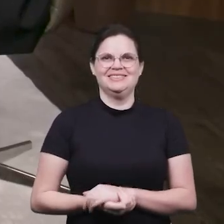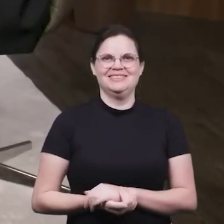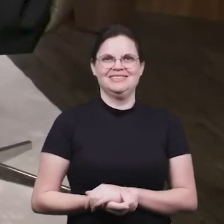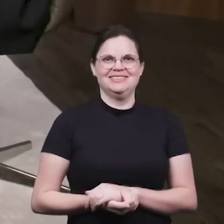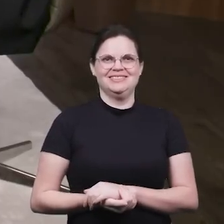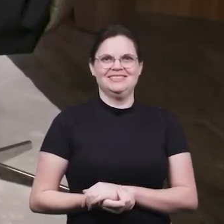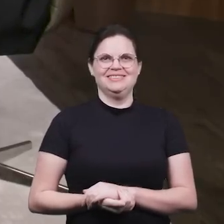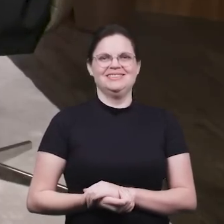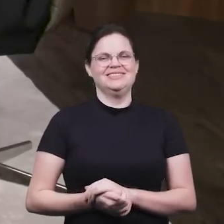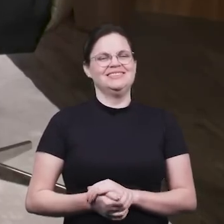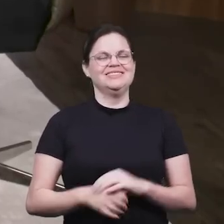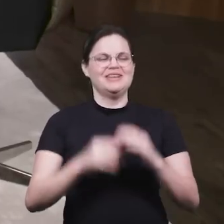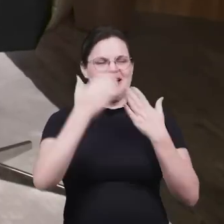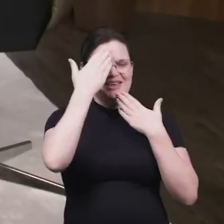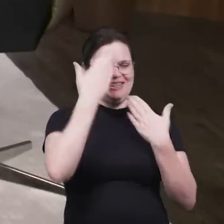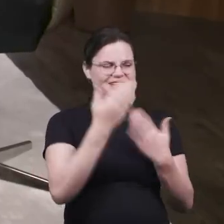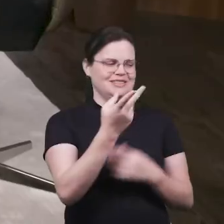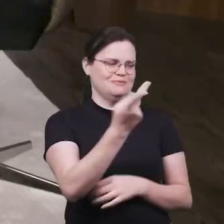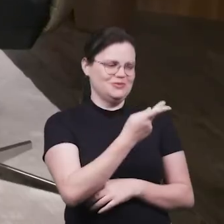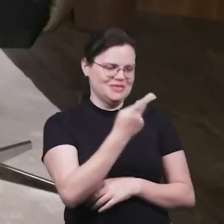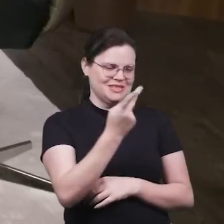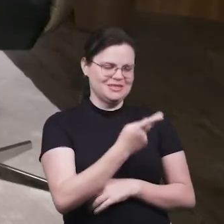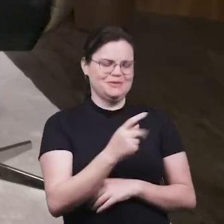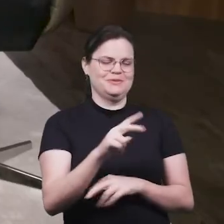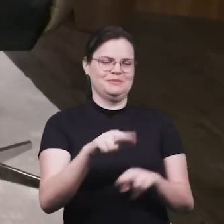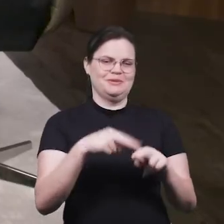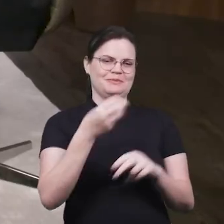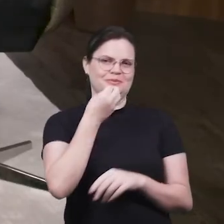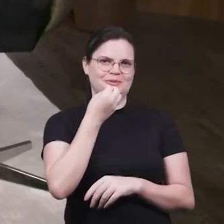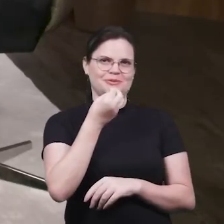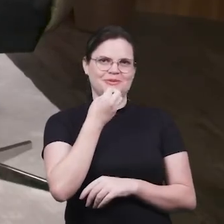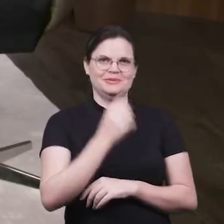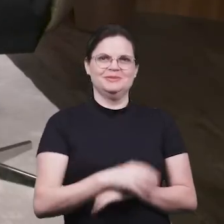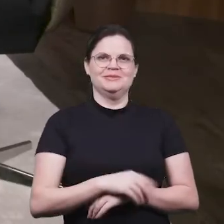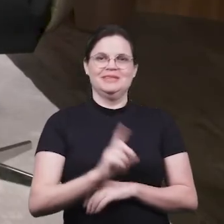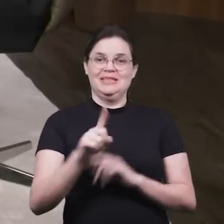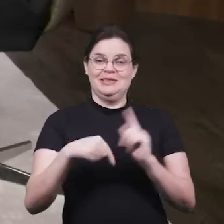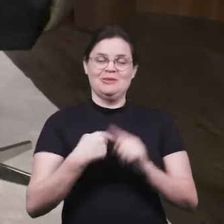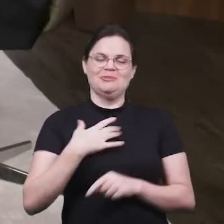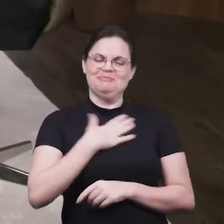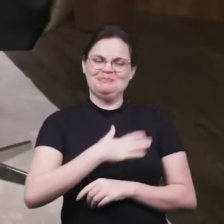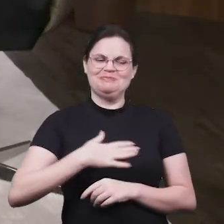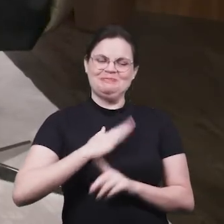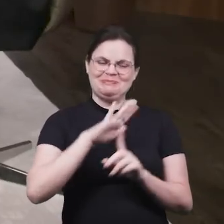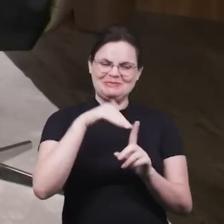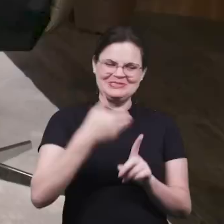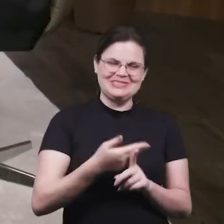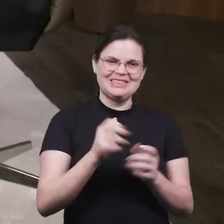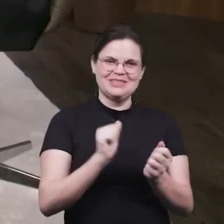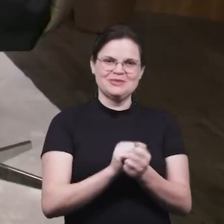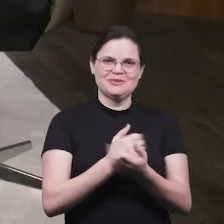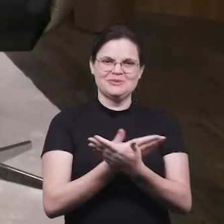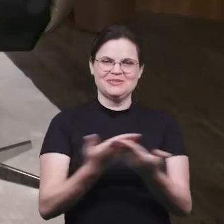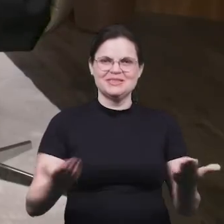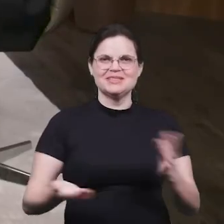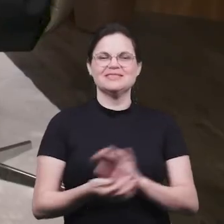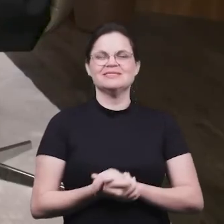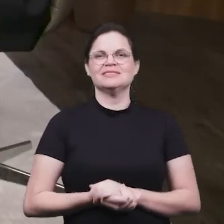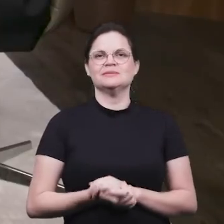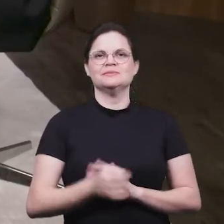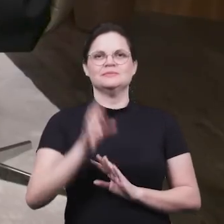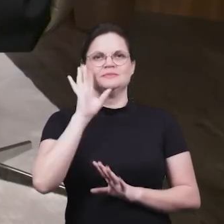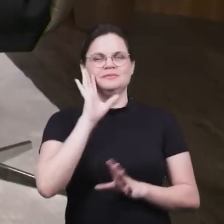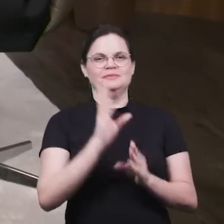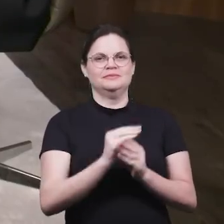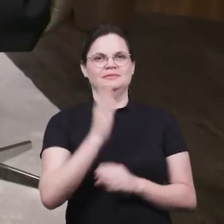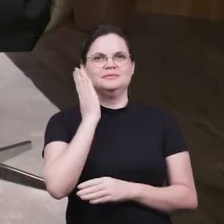a Fernanda, né, a Kézia, por essa oportunidade. A honra é toda nossa e sabemos que Deus